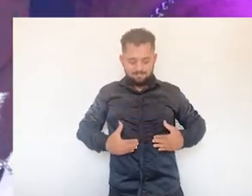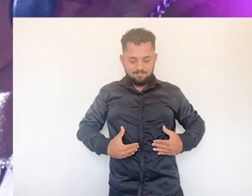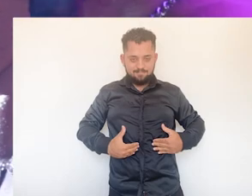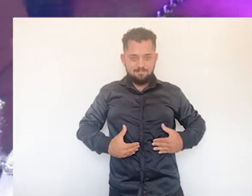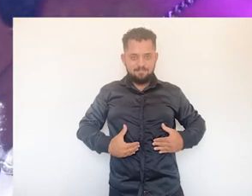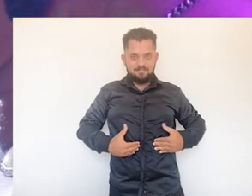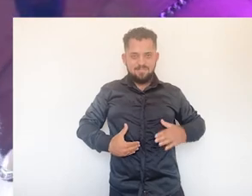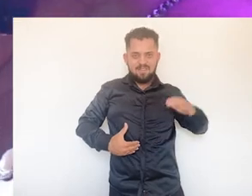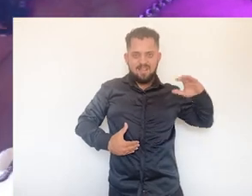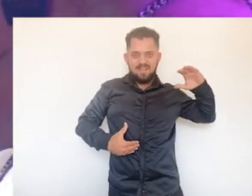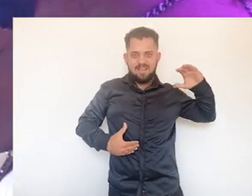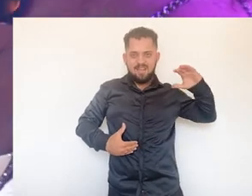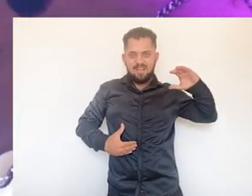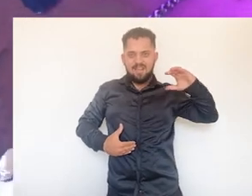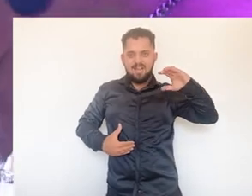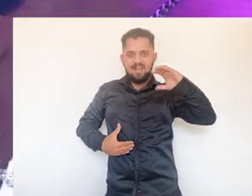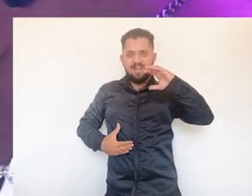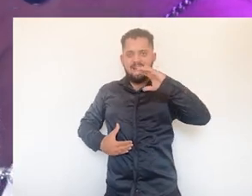pressa.